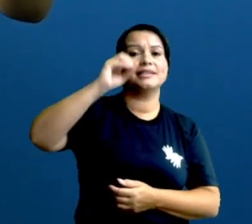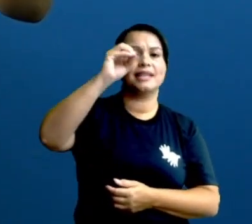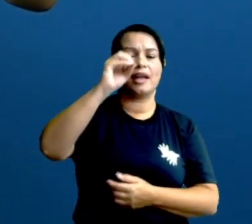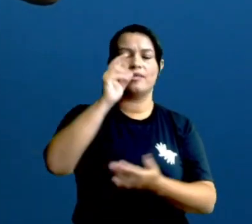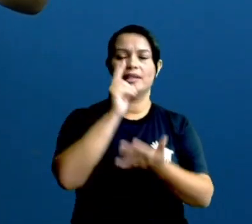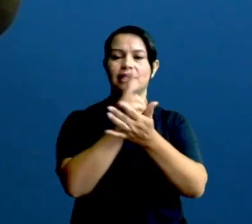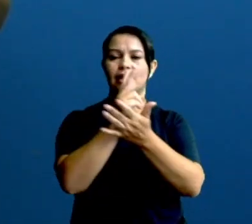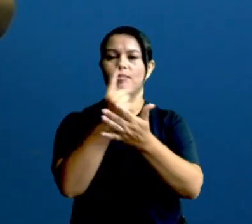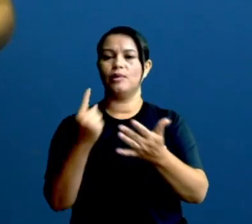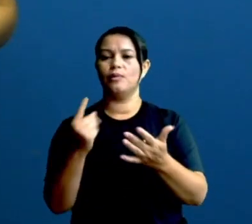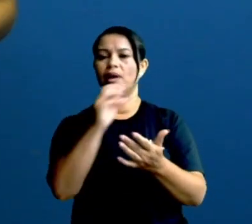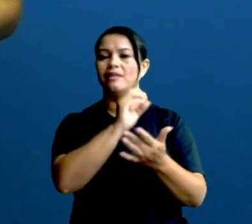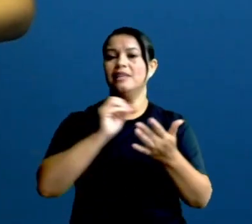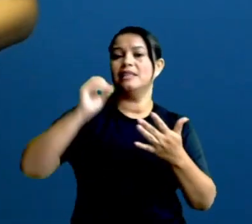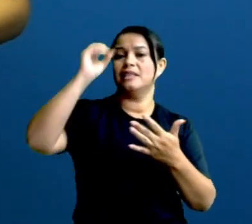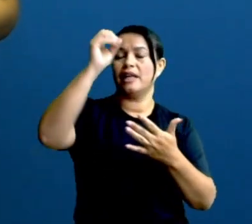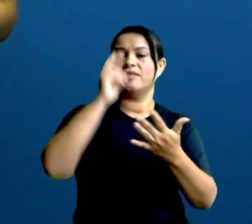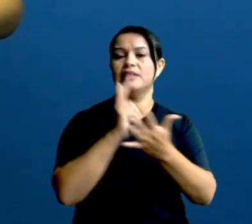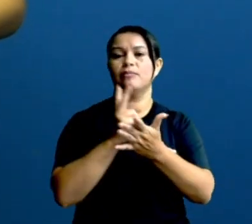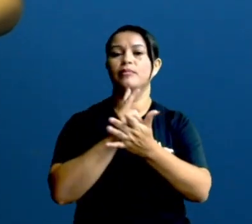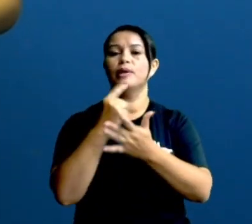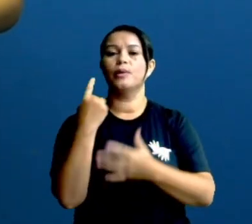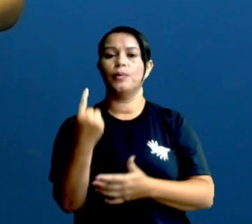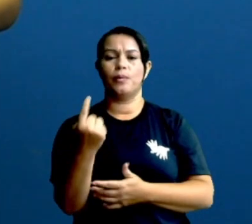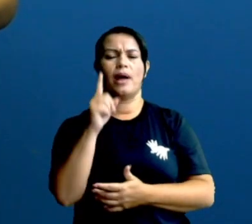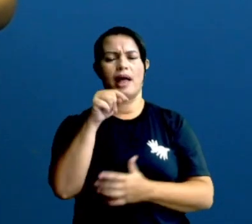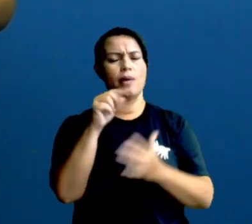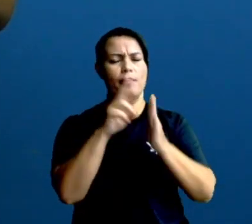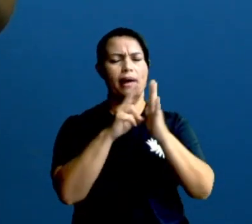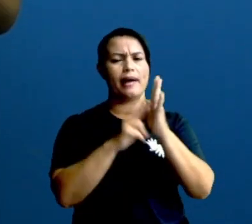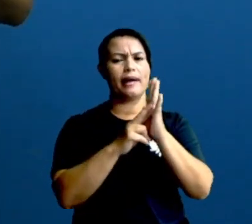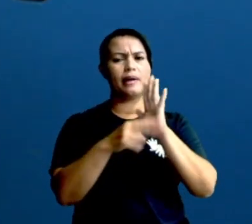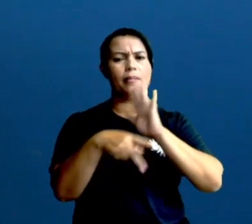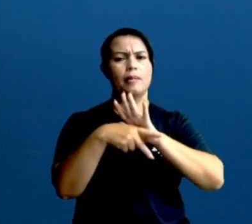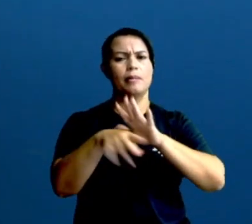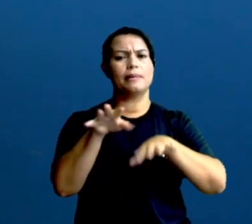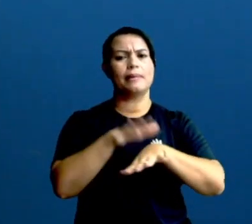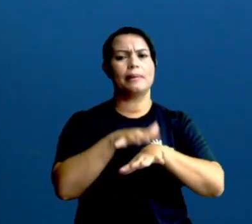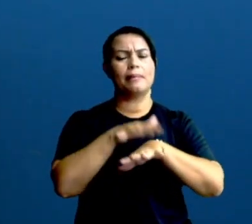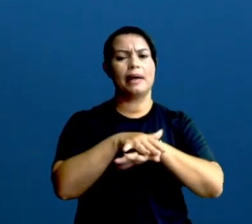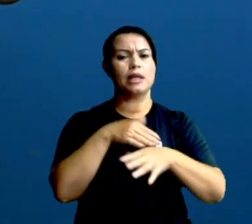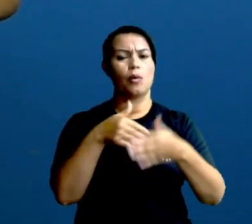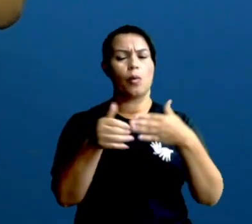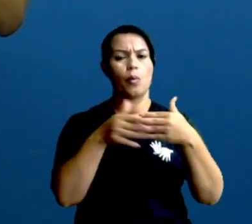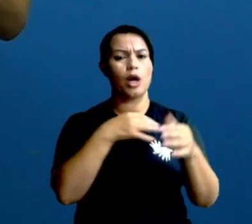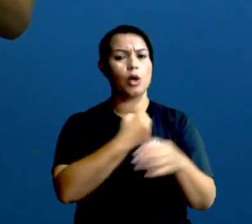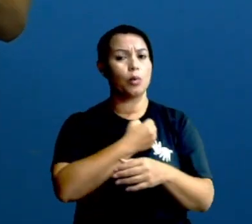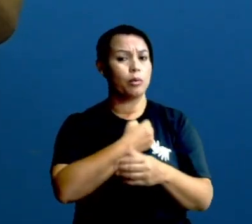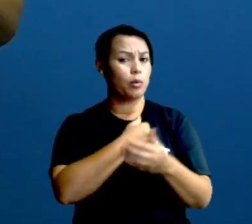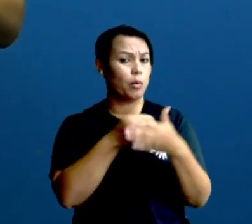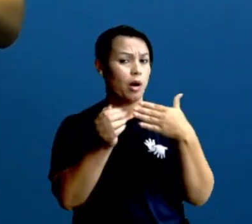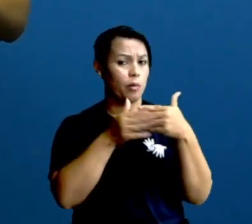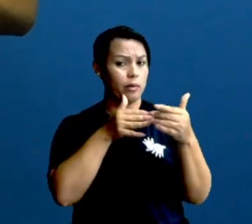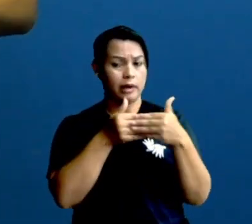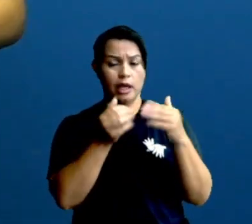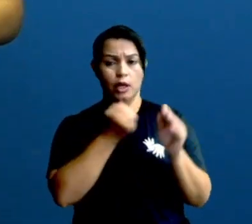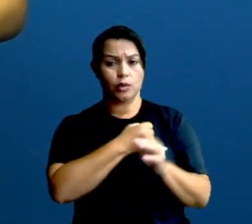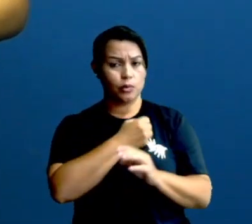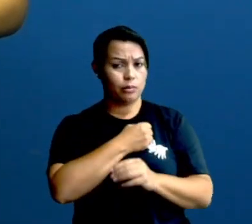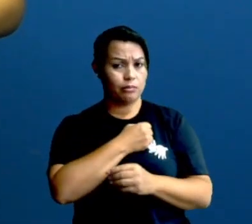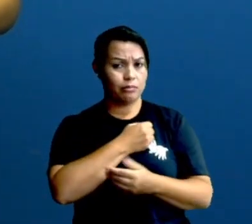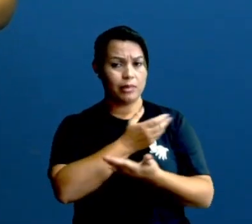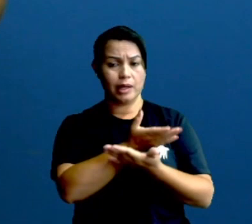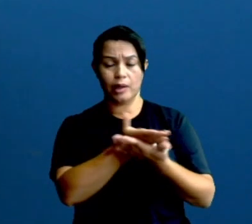igual a 1. Por quê, professora? Porque é uma regra na matemática que diz que qualquer número, qualquer que seja esse